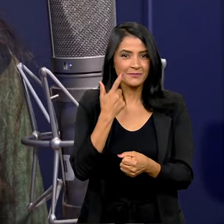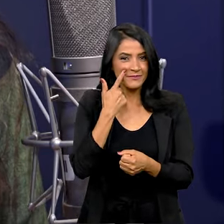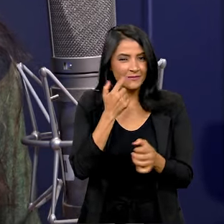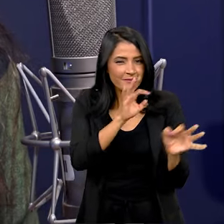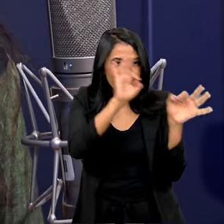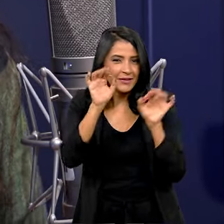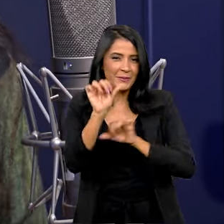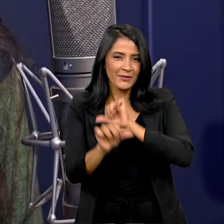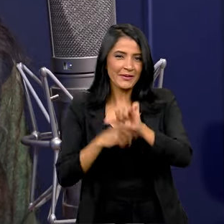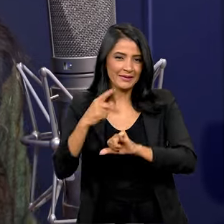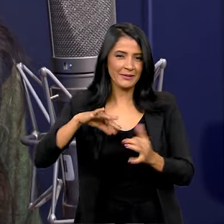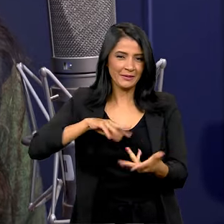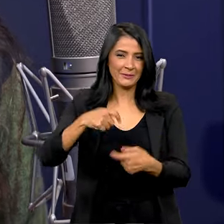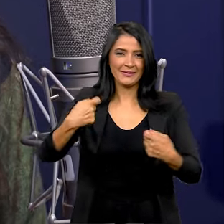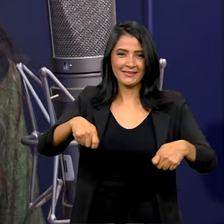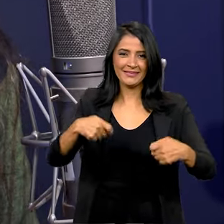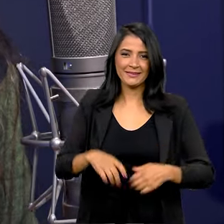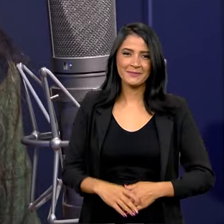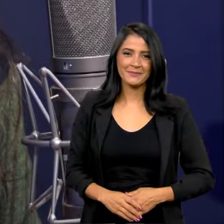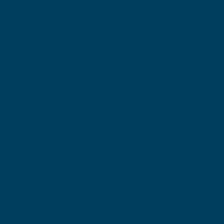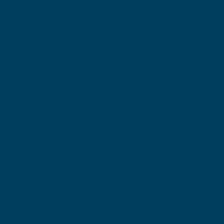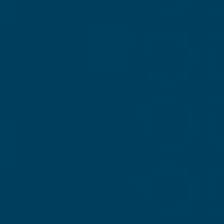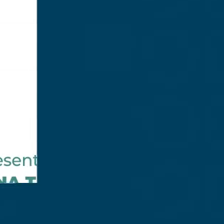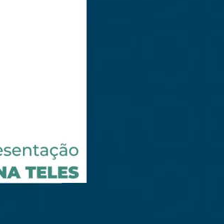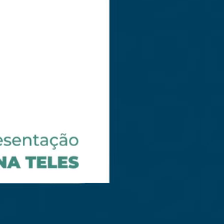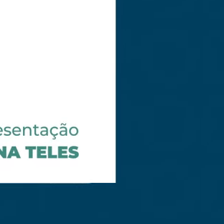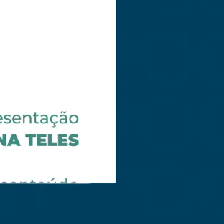fazer as mudanças de que o planeta